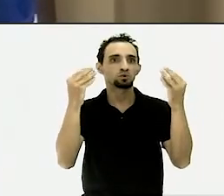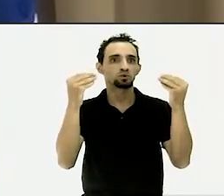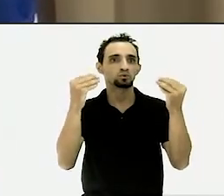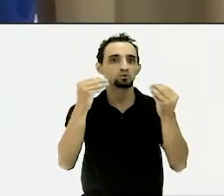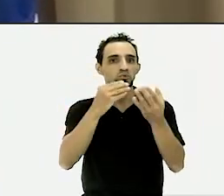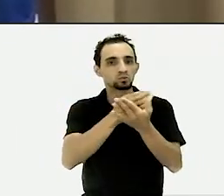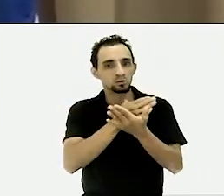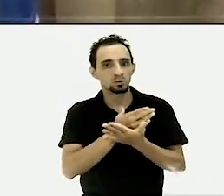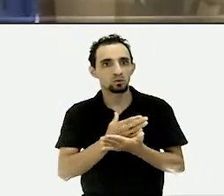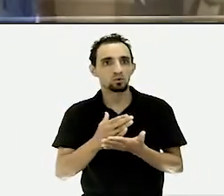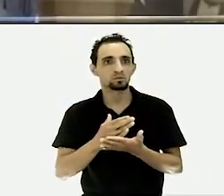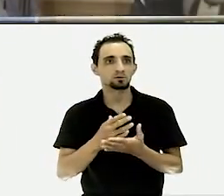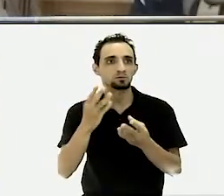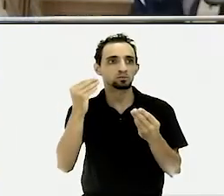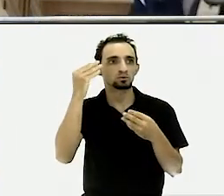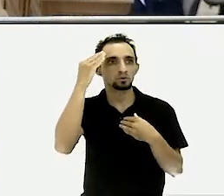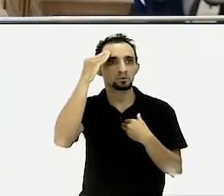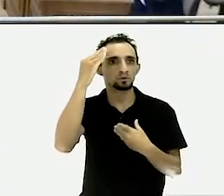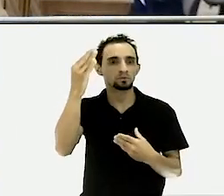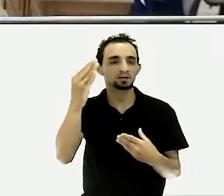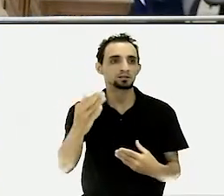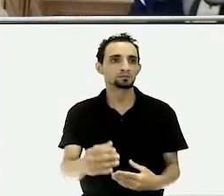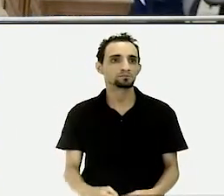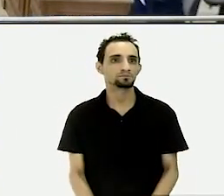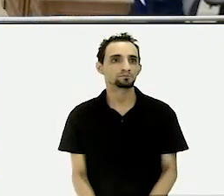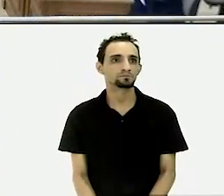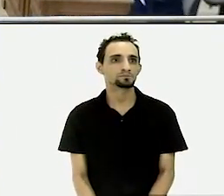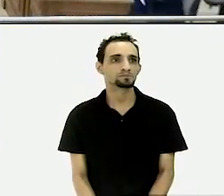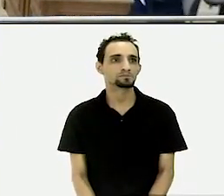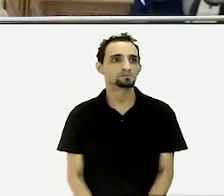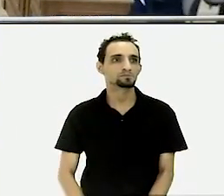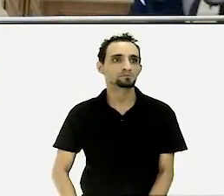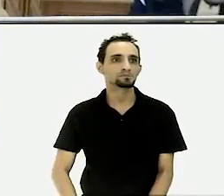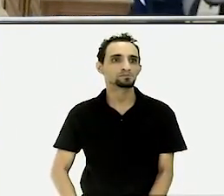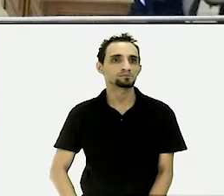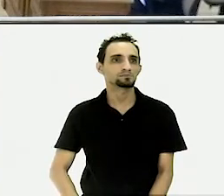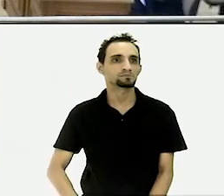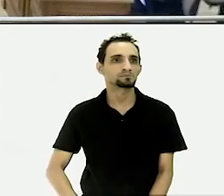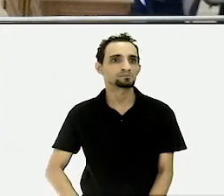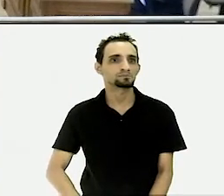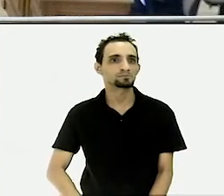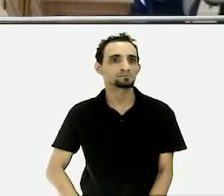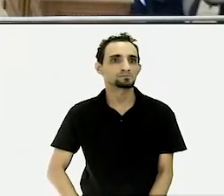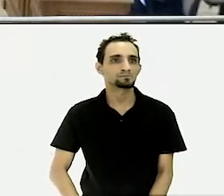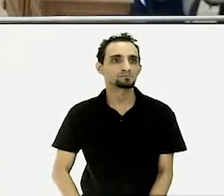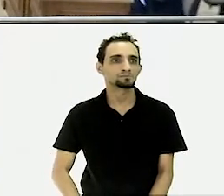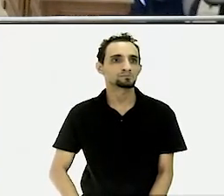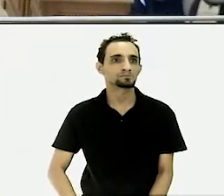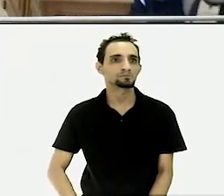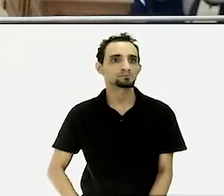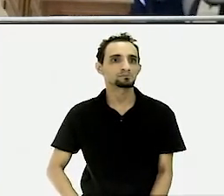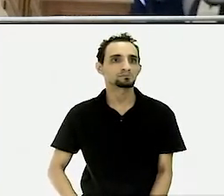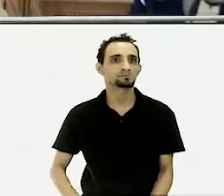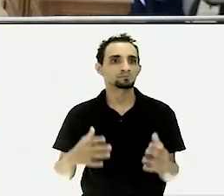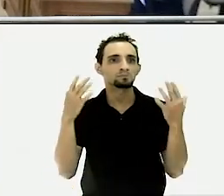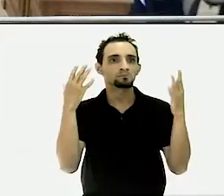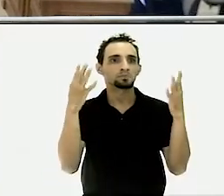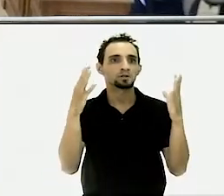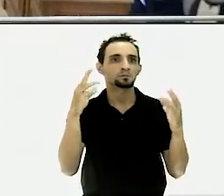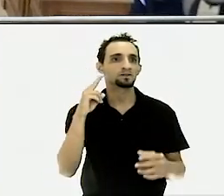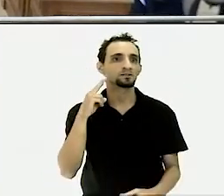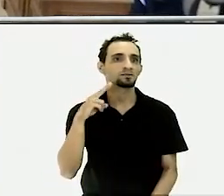começo. Obrigada. Parabéns, vereadora. Eu falo no plenário, fora as mulheres da casa. Parabéns, vereadora Rosa Maria. É um